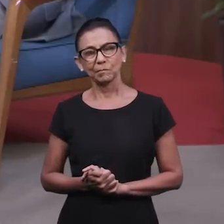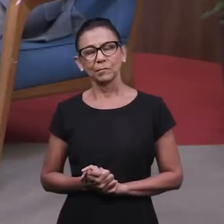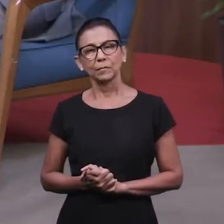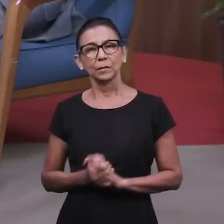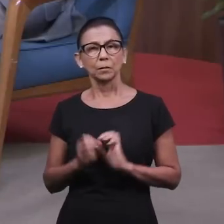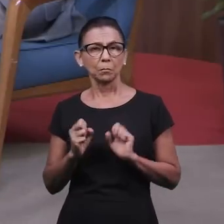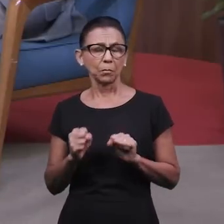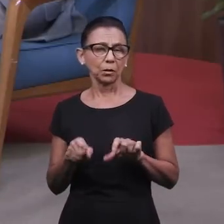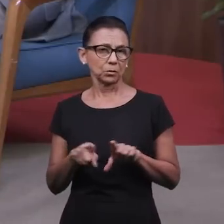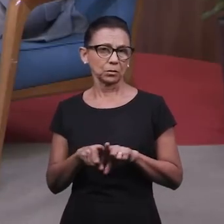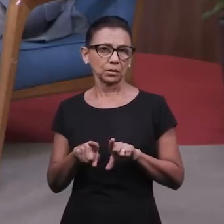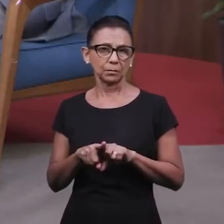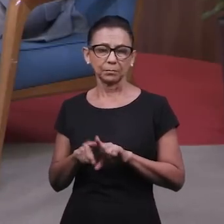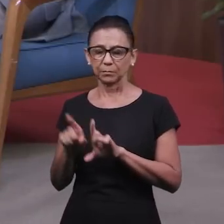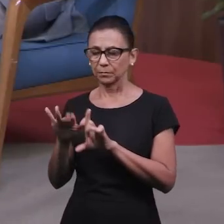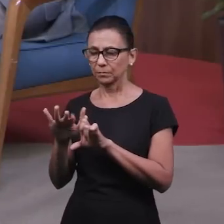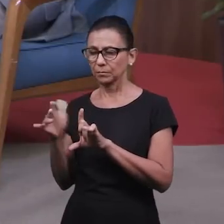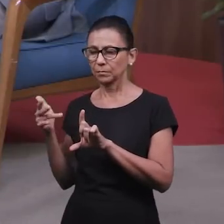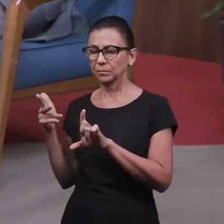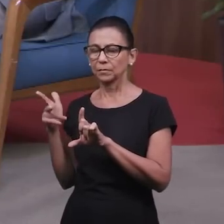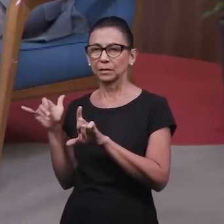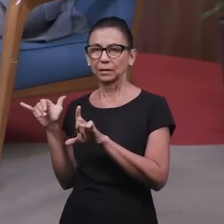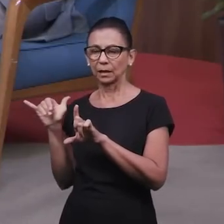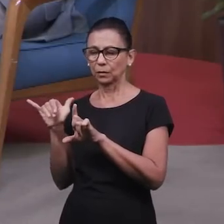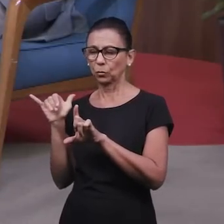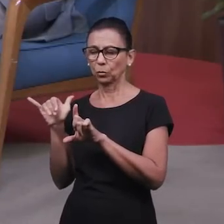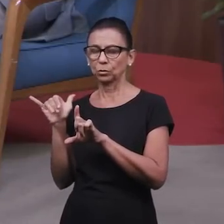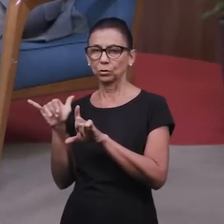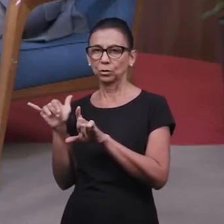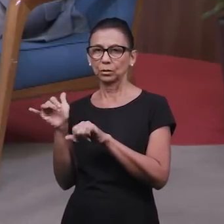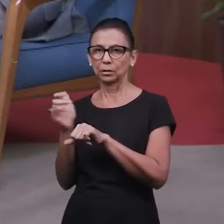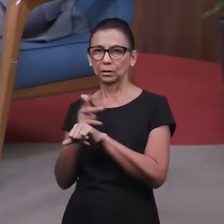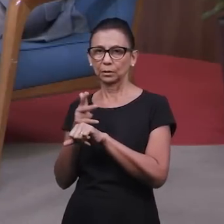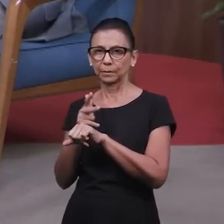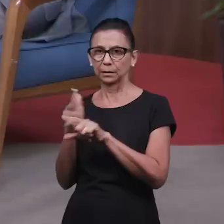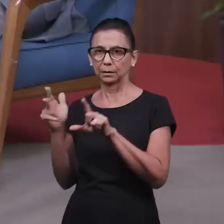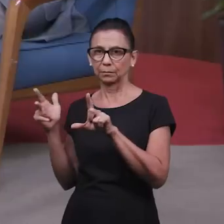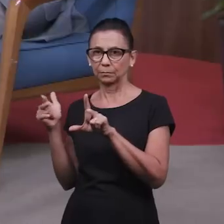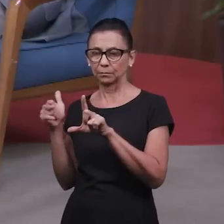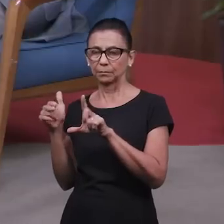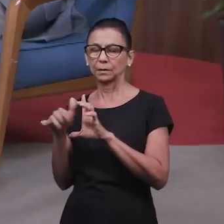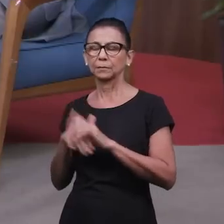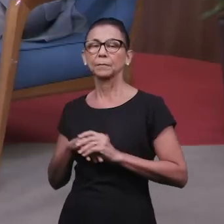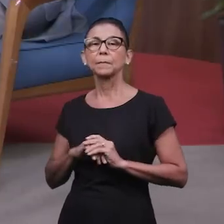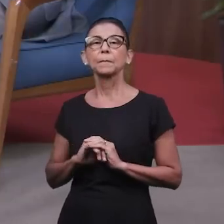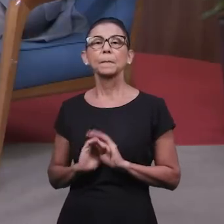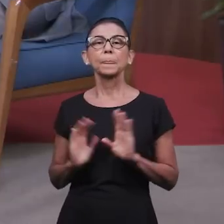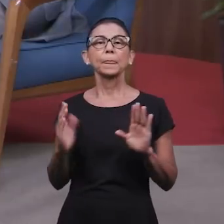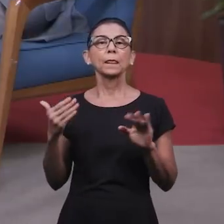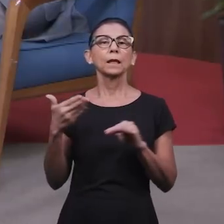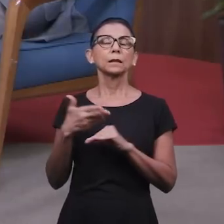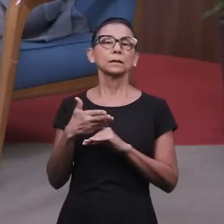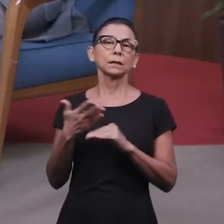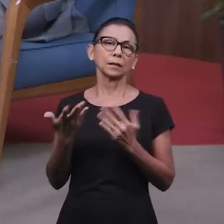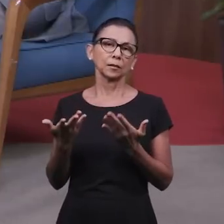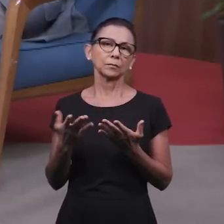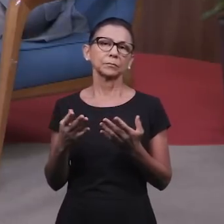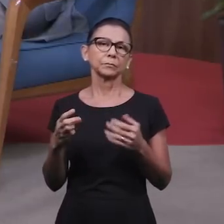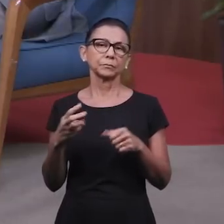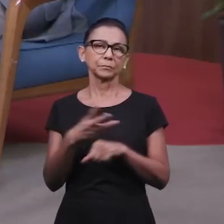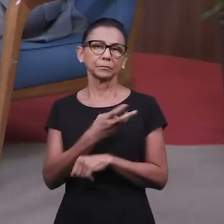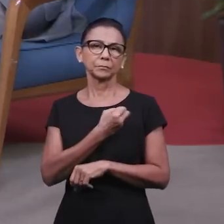do celular para esse QR Code que está aparecendo aí ao lado do número e você já vai ser redirecionado, o seu aparelho, né, claro, para